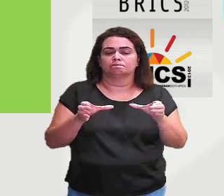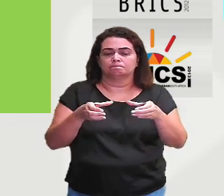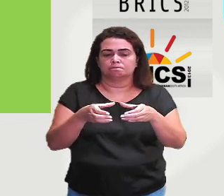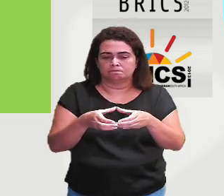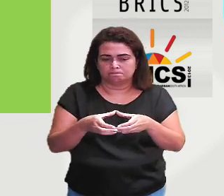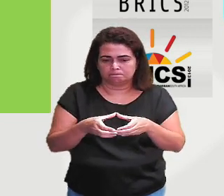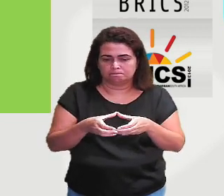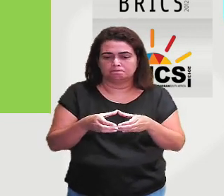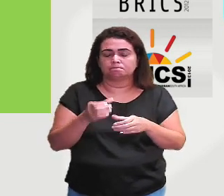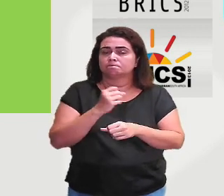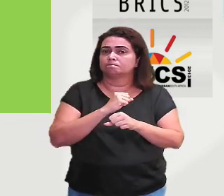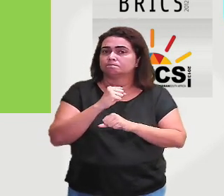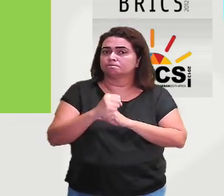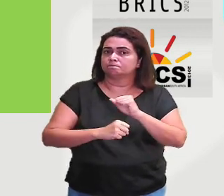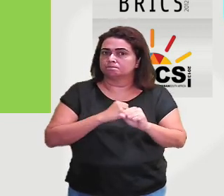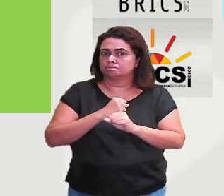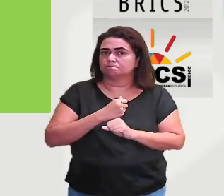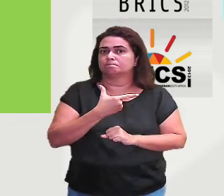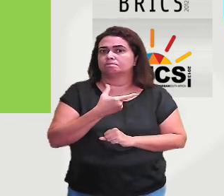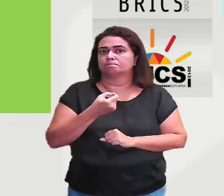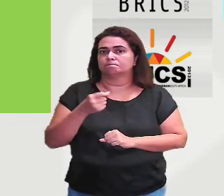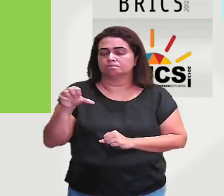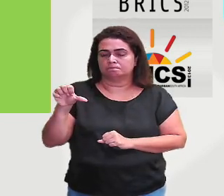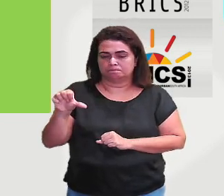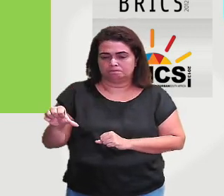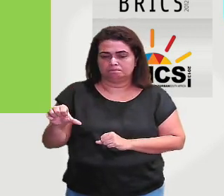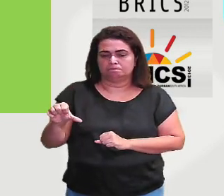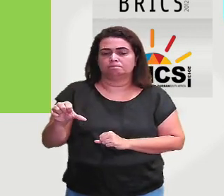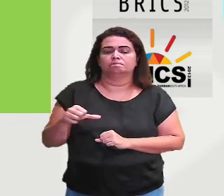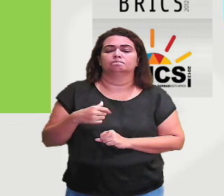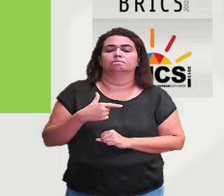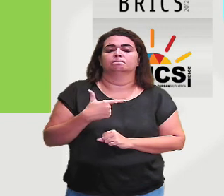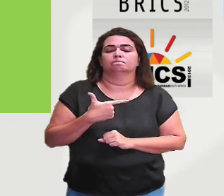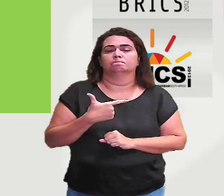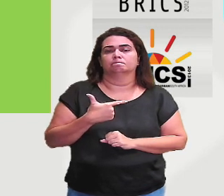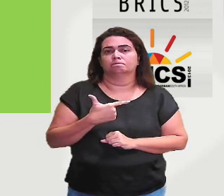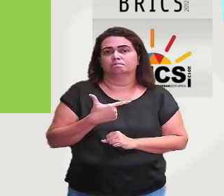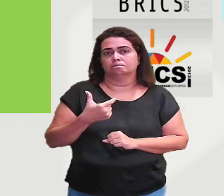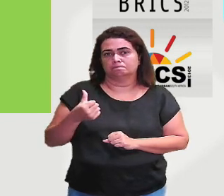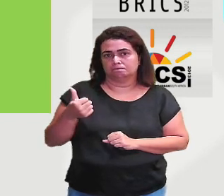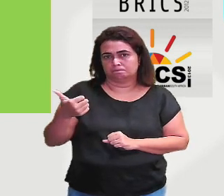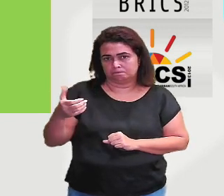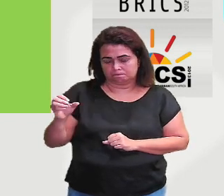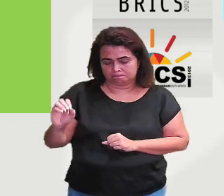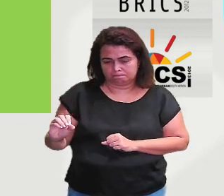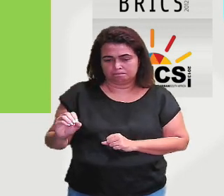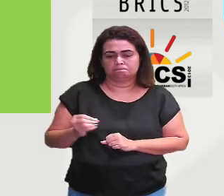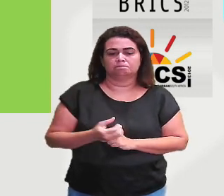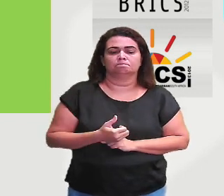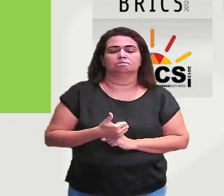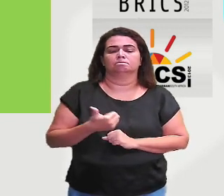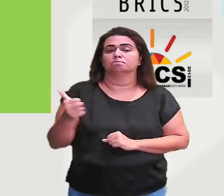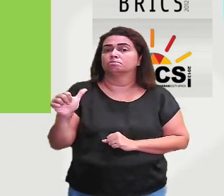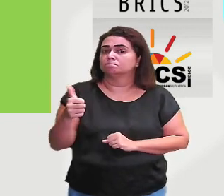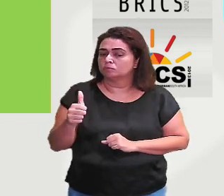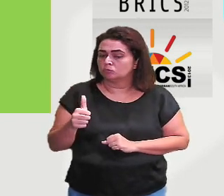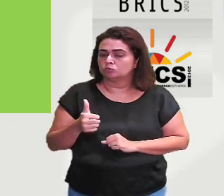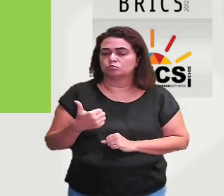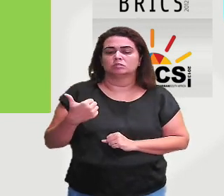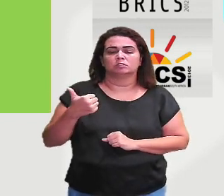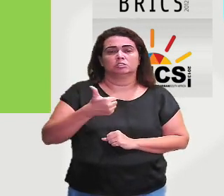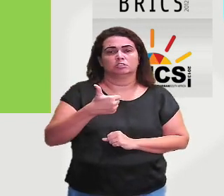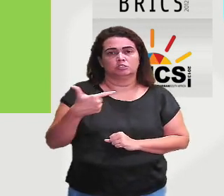na Rússia, em 2009, a de Brasília, no Brasil, em 2010, em Sania, na China, em